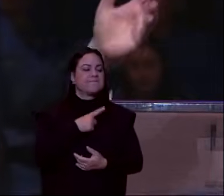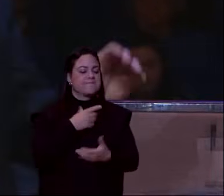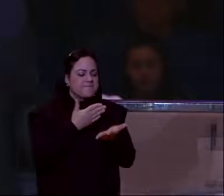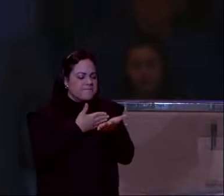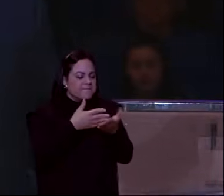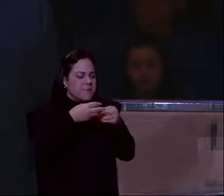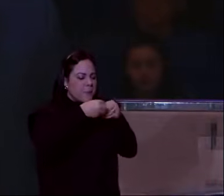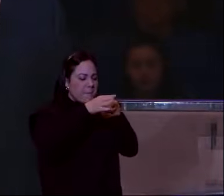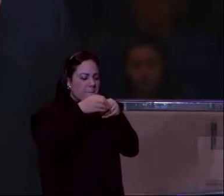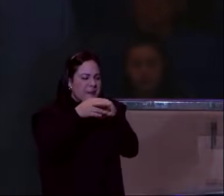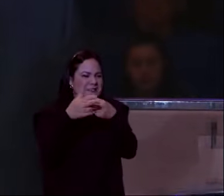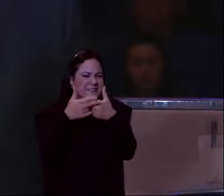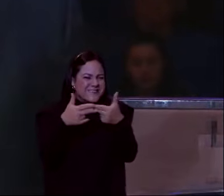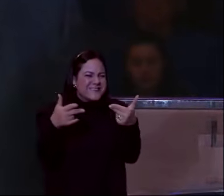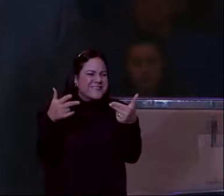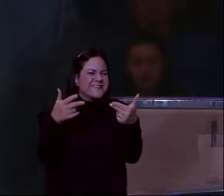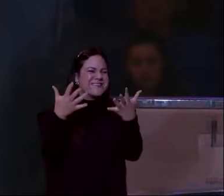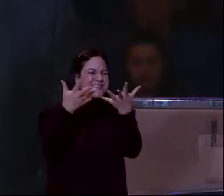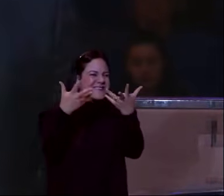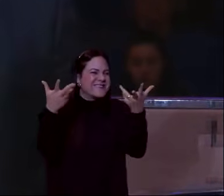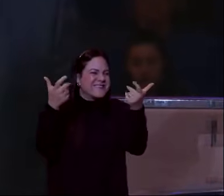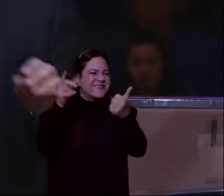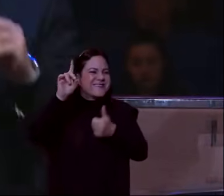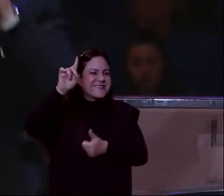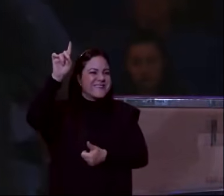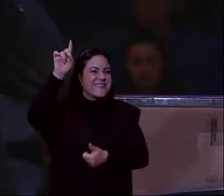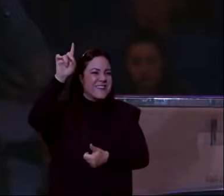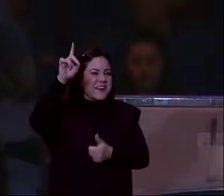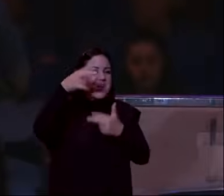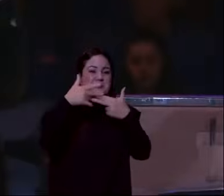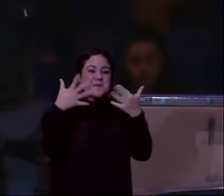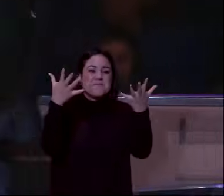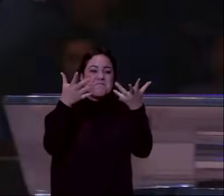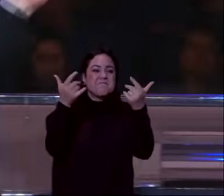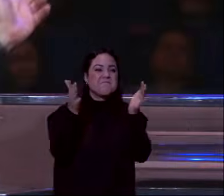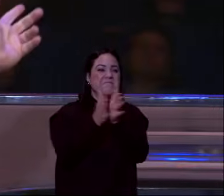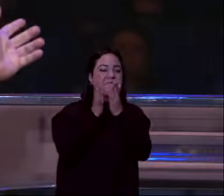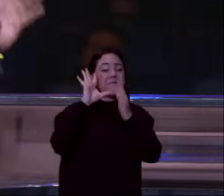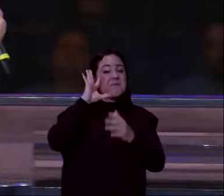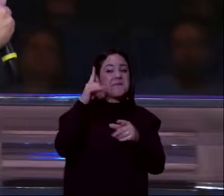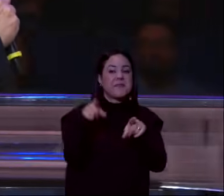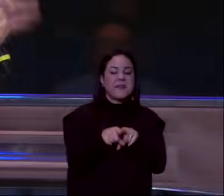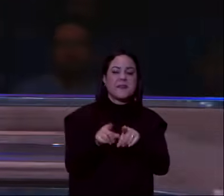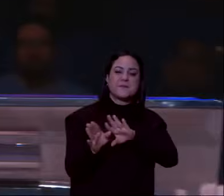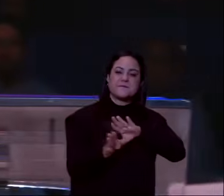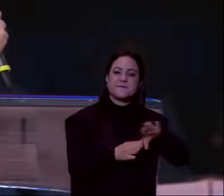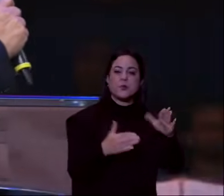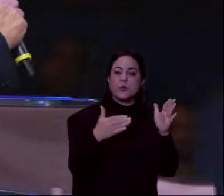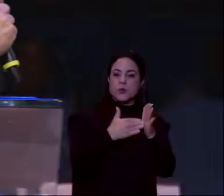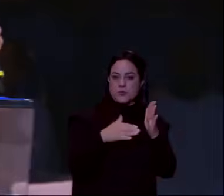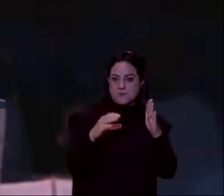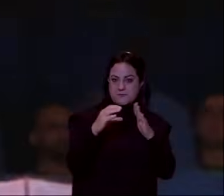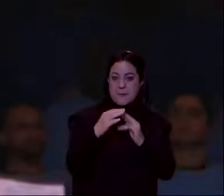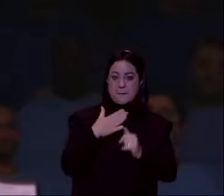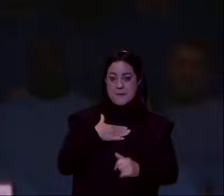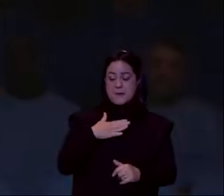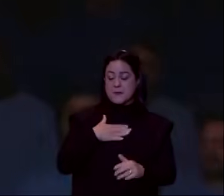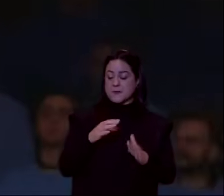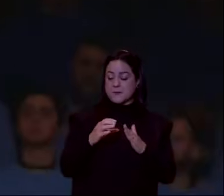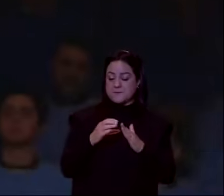coisas tremendas da graça de Deus começam a acontecer e se espalhar. A última célula, antes de eu viajar lá, a minha